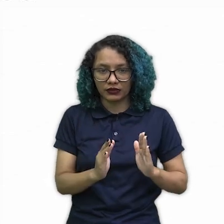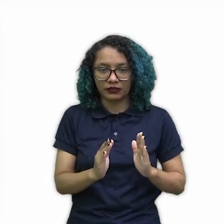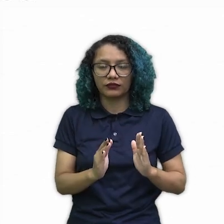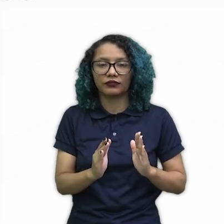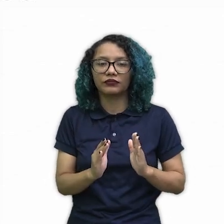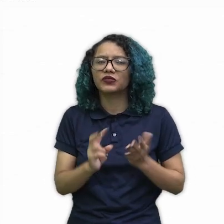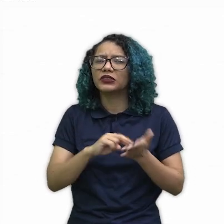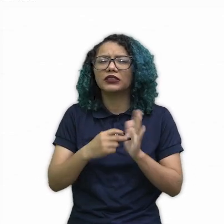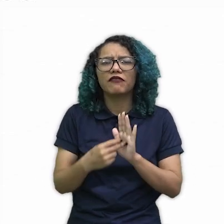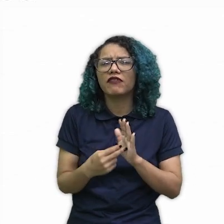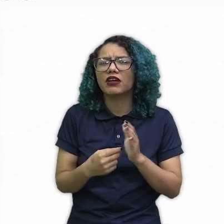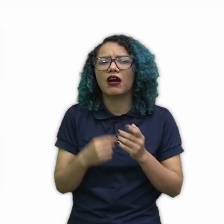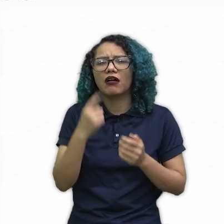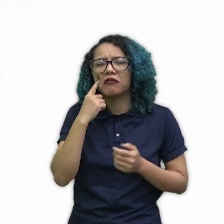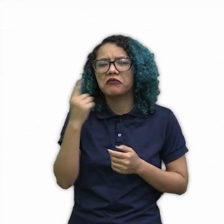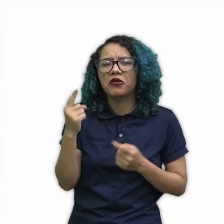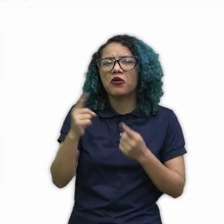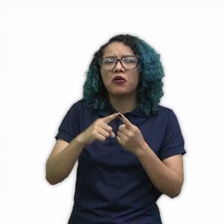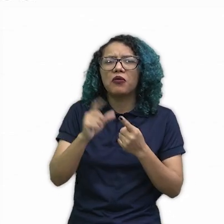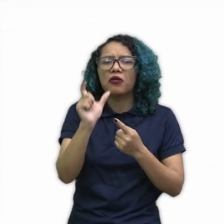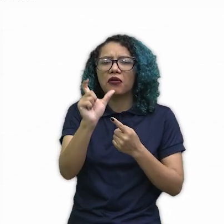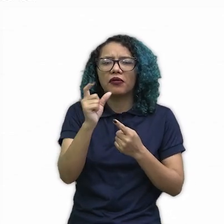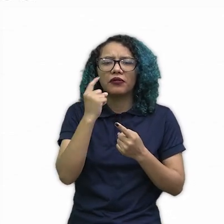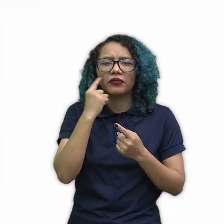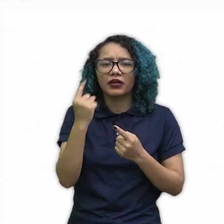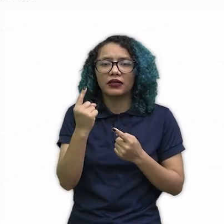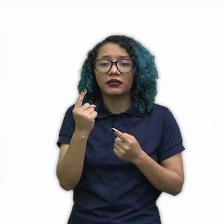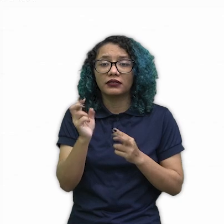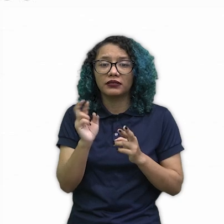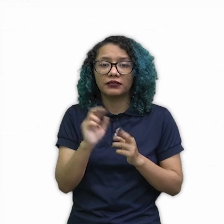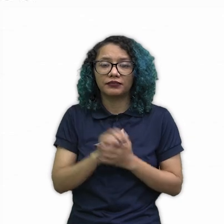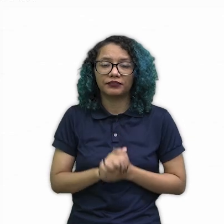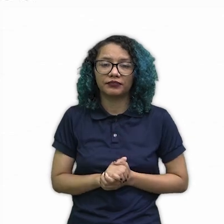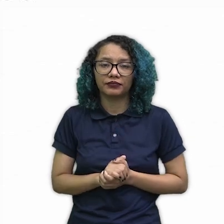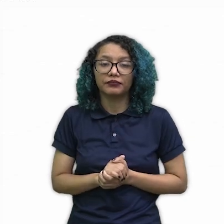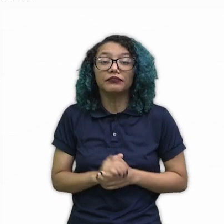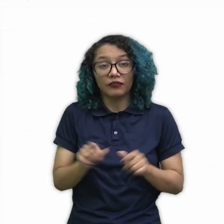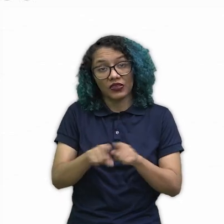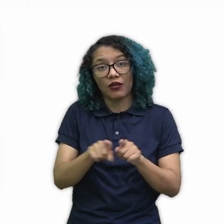chamamos de elementos, temos a ordem em que esses elementos irão